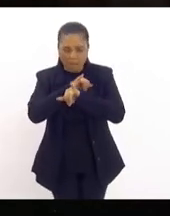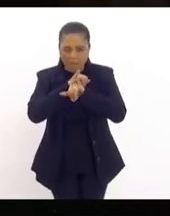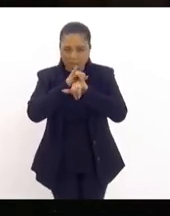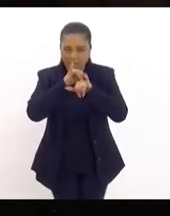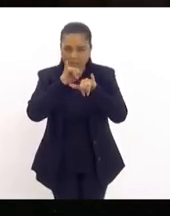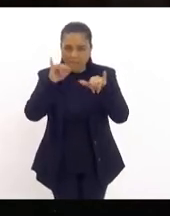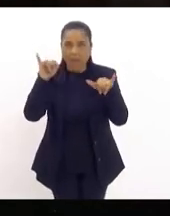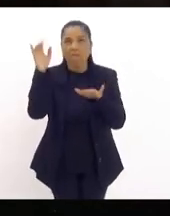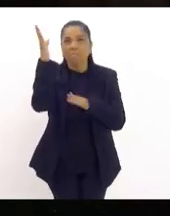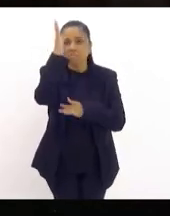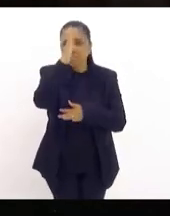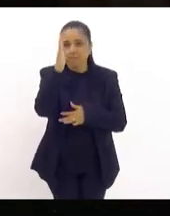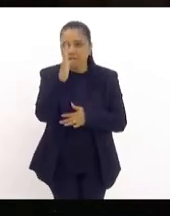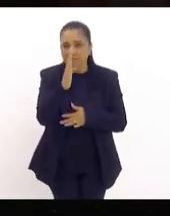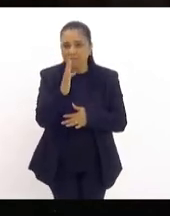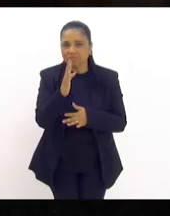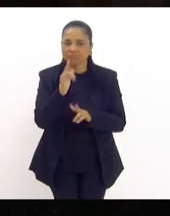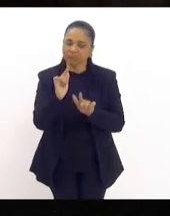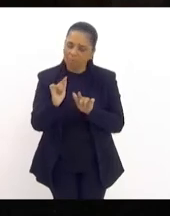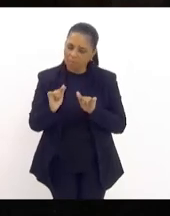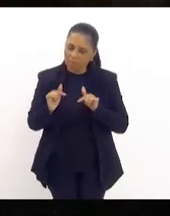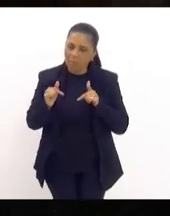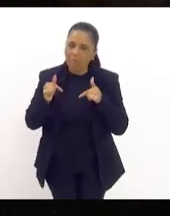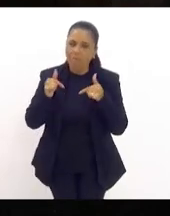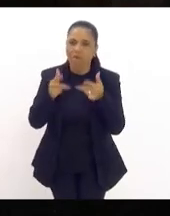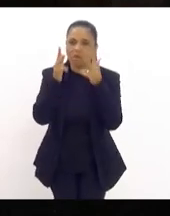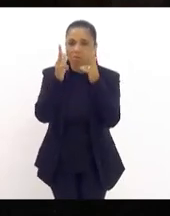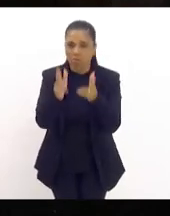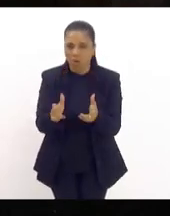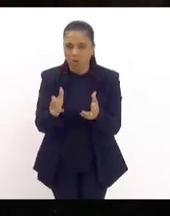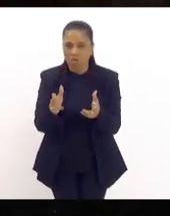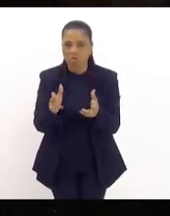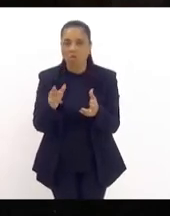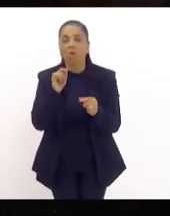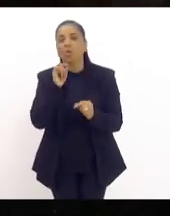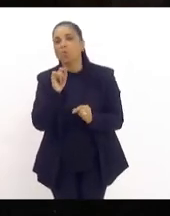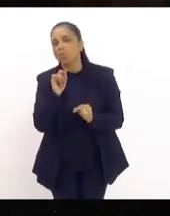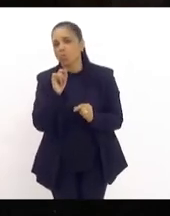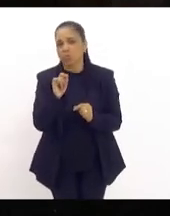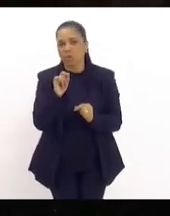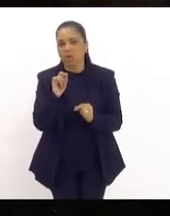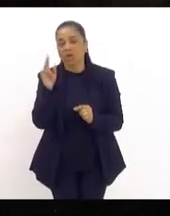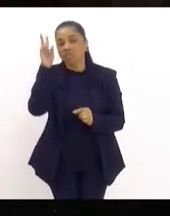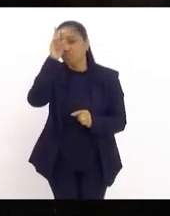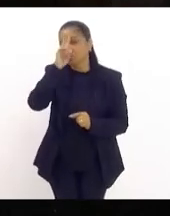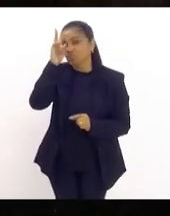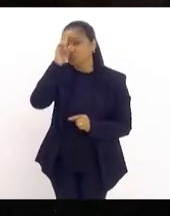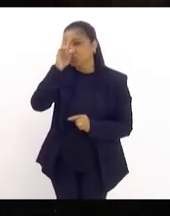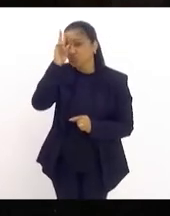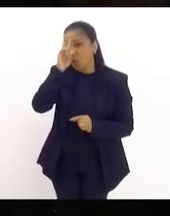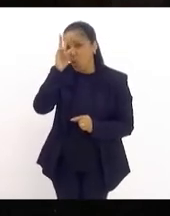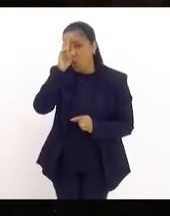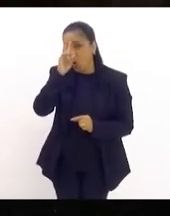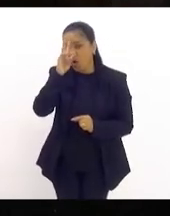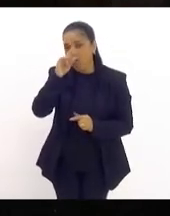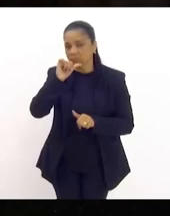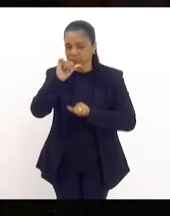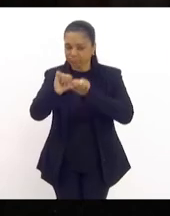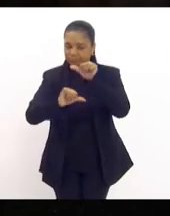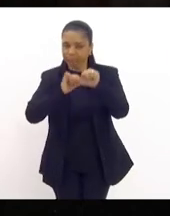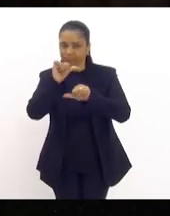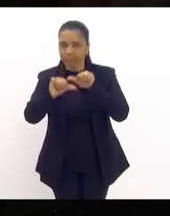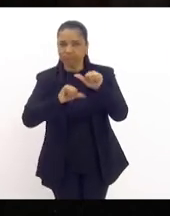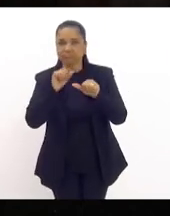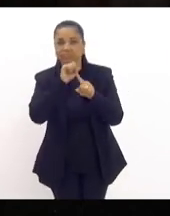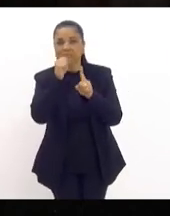Brasil iniciativas como essas, que isso é reparação histórica acontecendo na sociedade